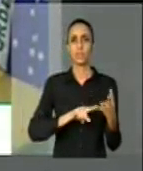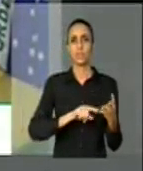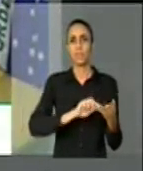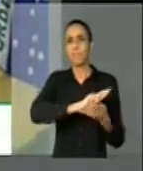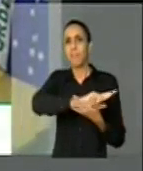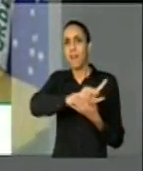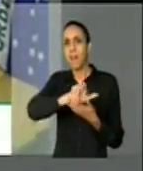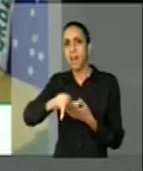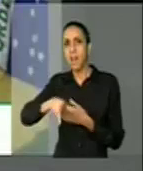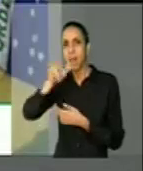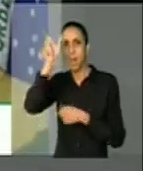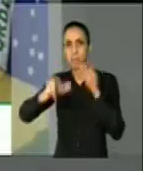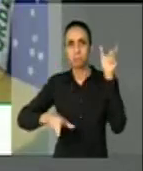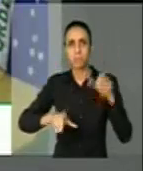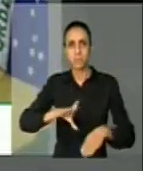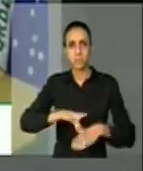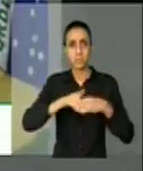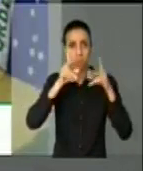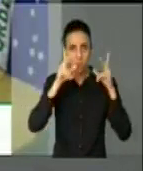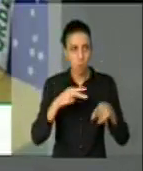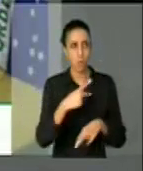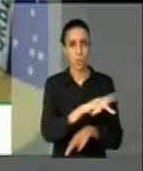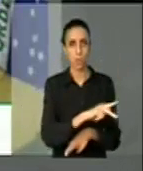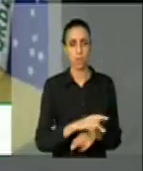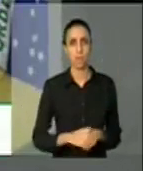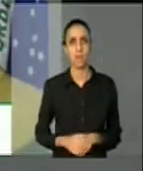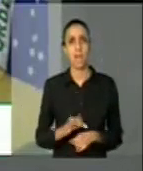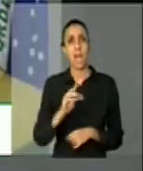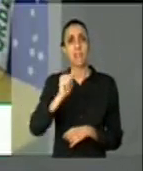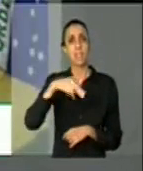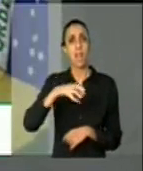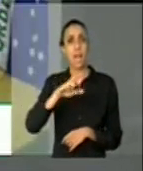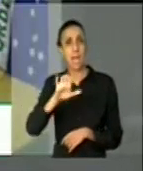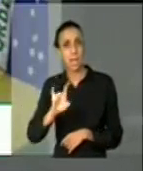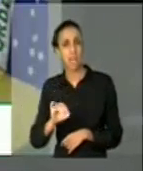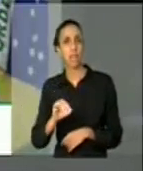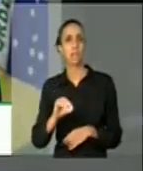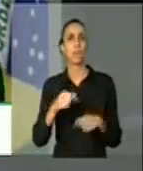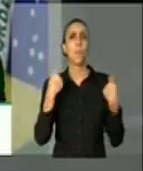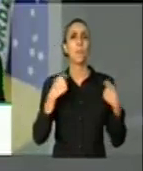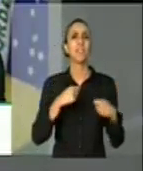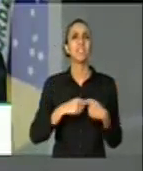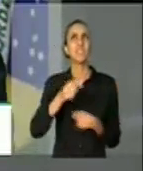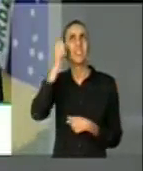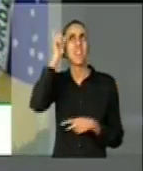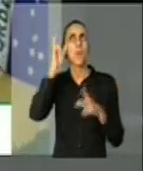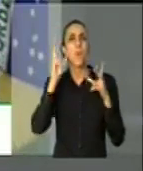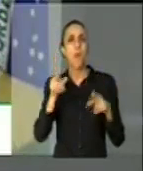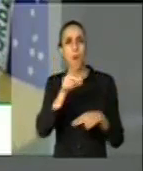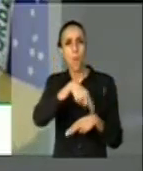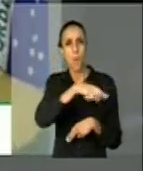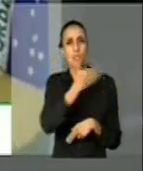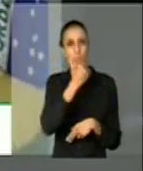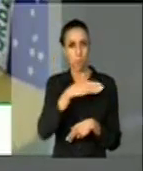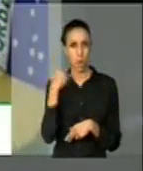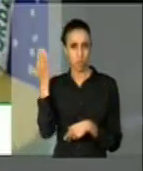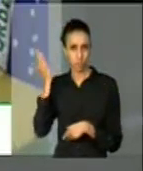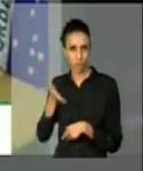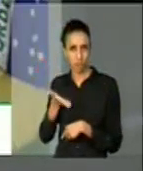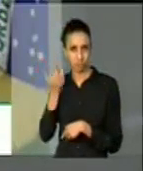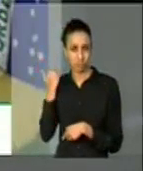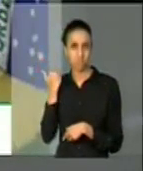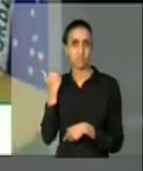homens públicos que já passaram por esse, Tancredo Neves, para que o Brasil encontre o seu destino. É o que nós